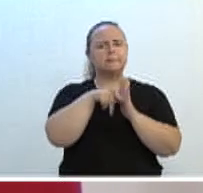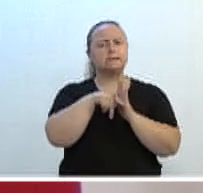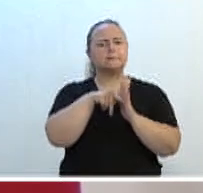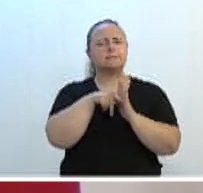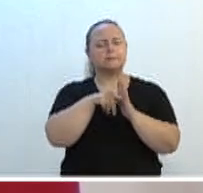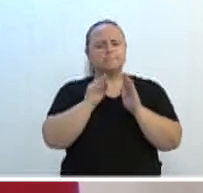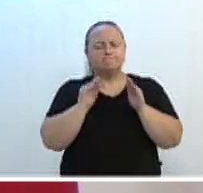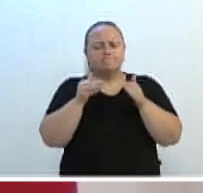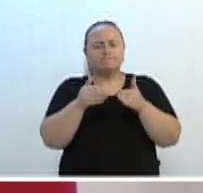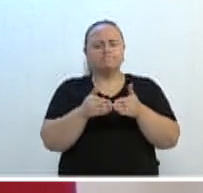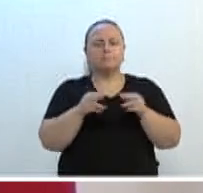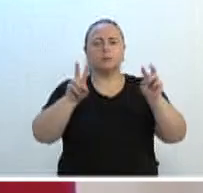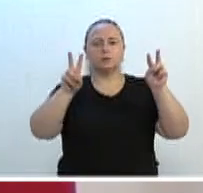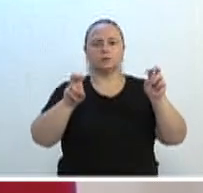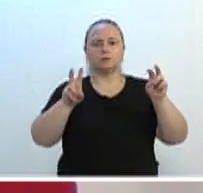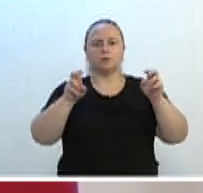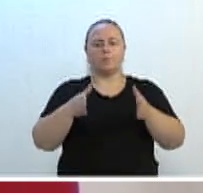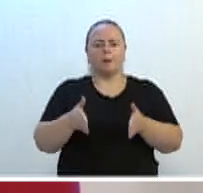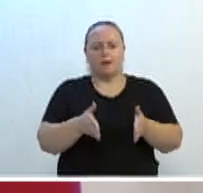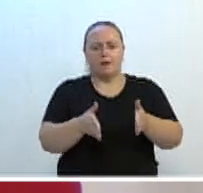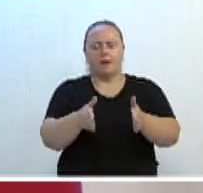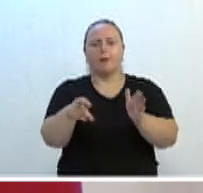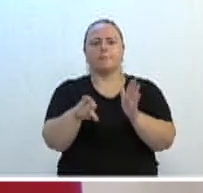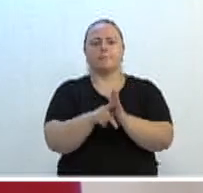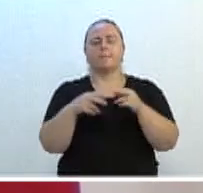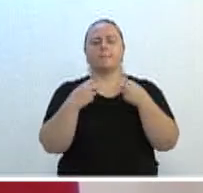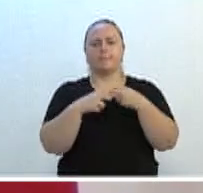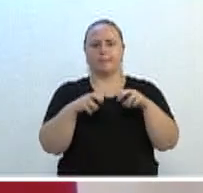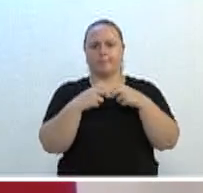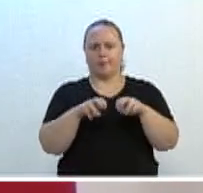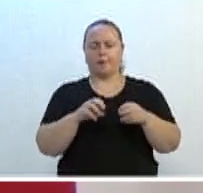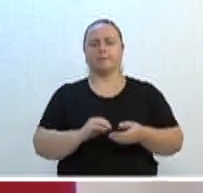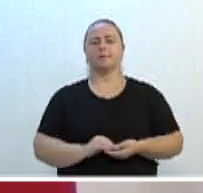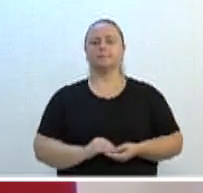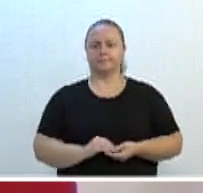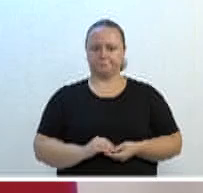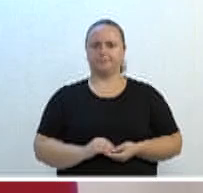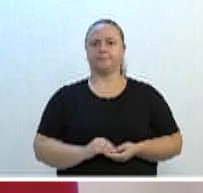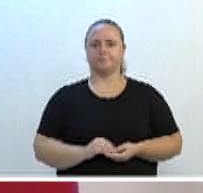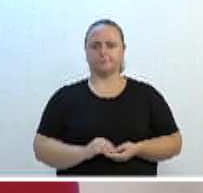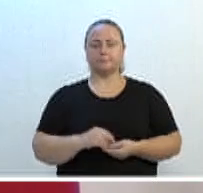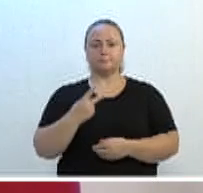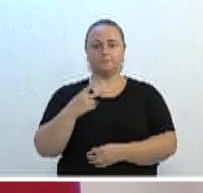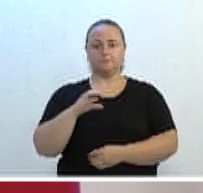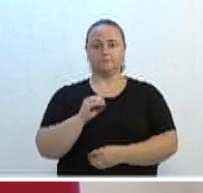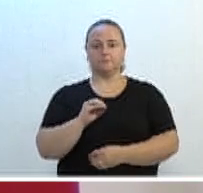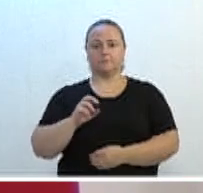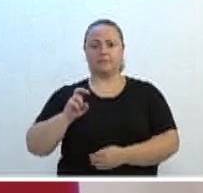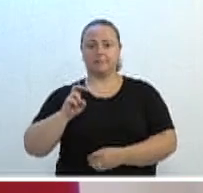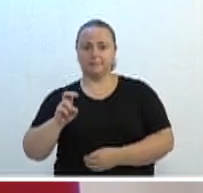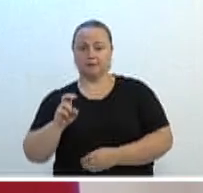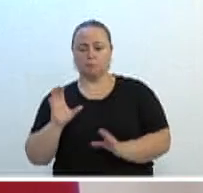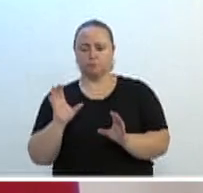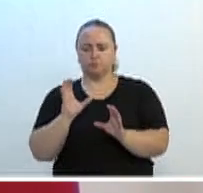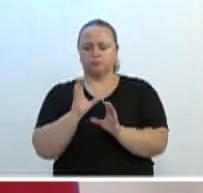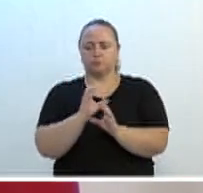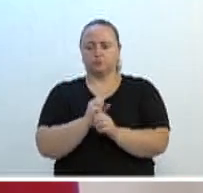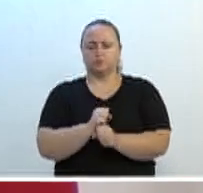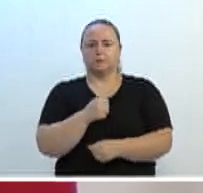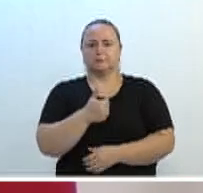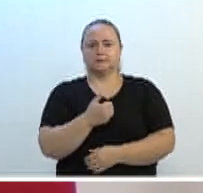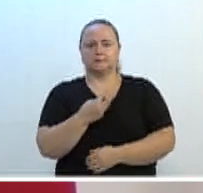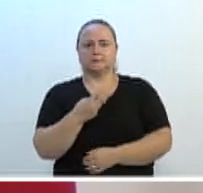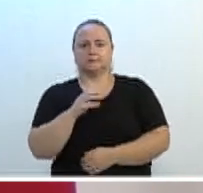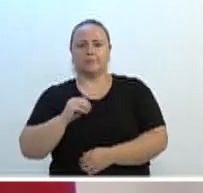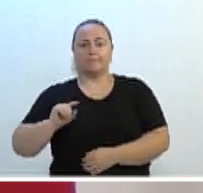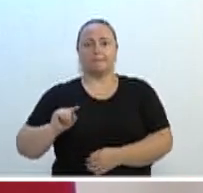relação aos nossos corredores de ônibus. Em 2005, quando tive a oportunidade de assumir aqui, nós tínhamos quase 130 mil usuários do transporte